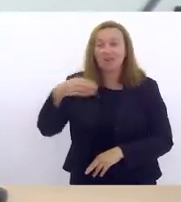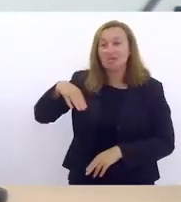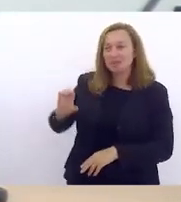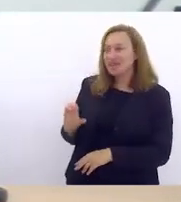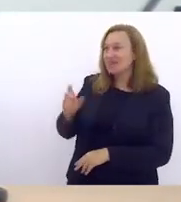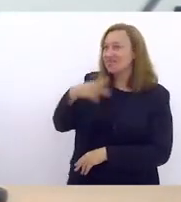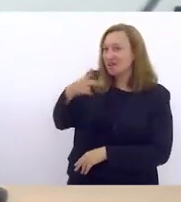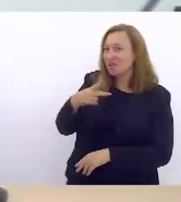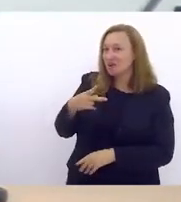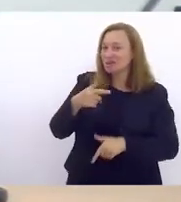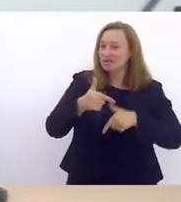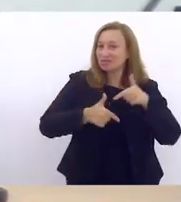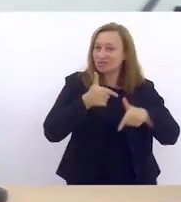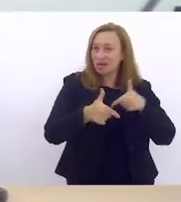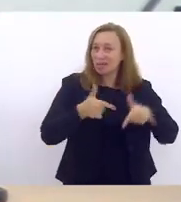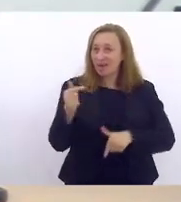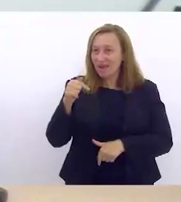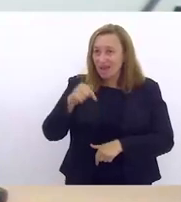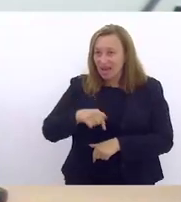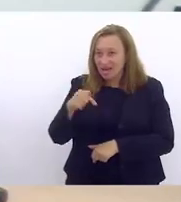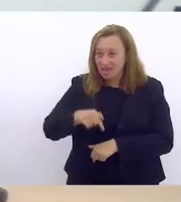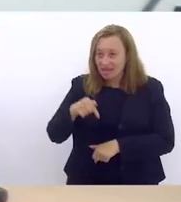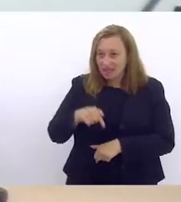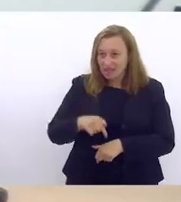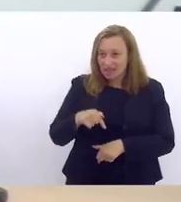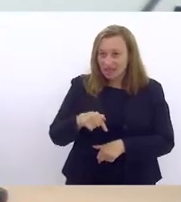esse trabalho de formiguinha aqui na Câmara, né, em